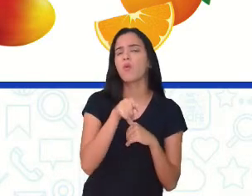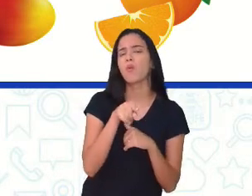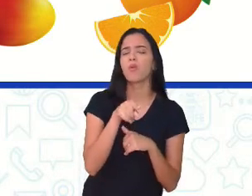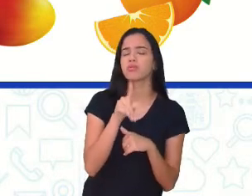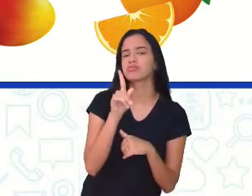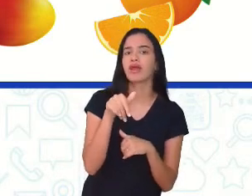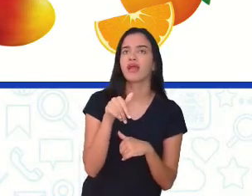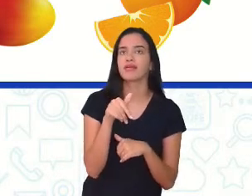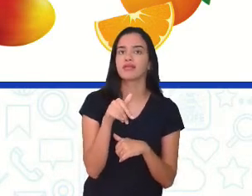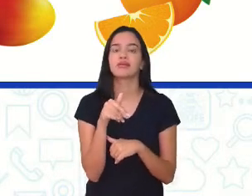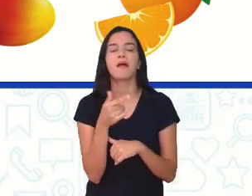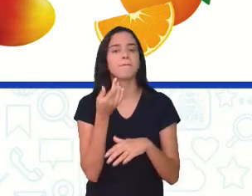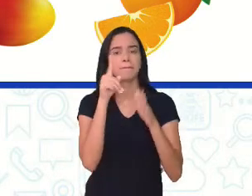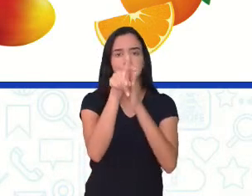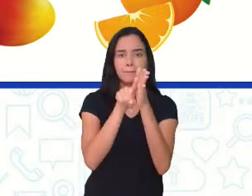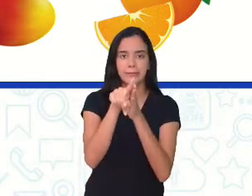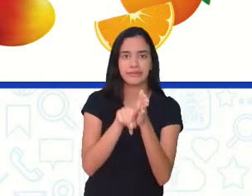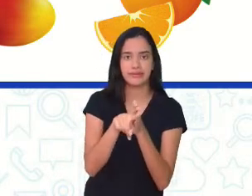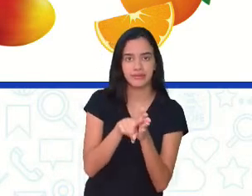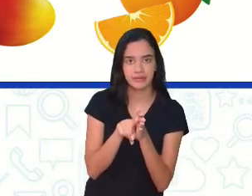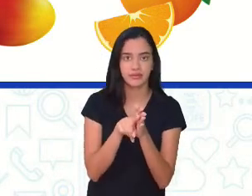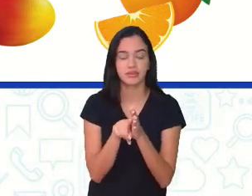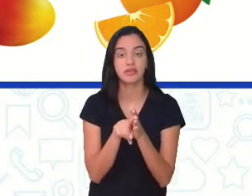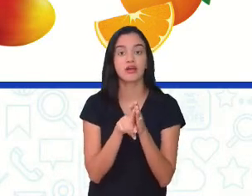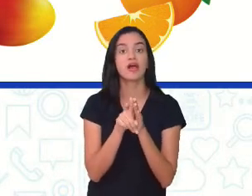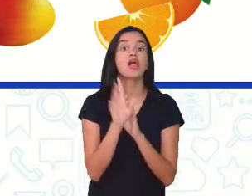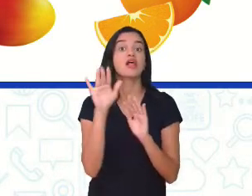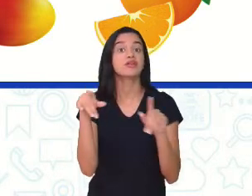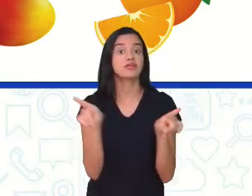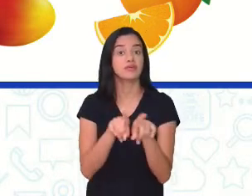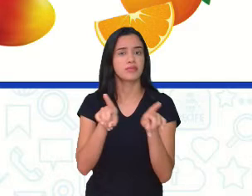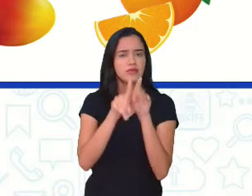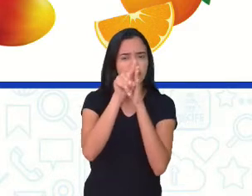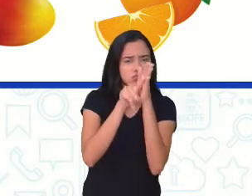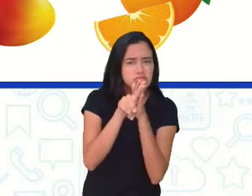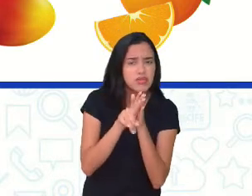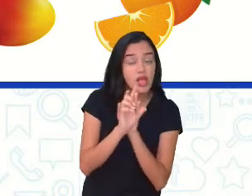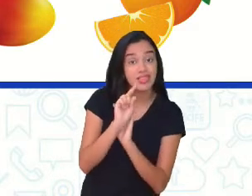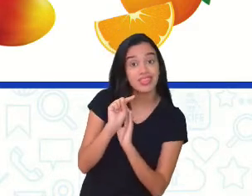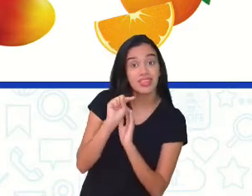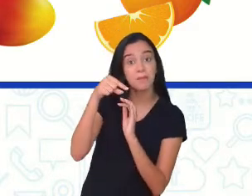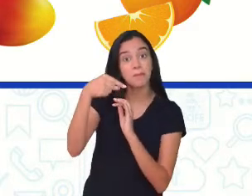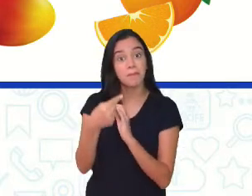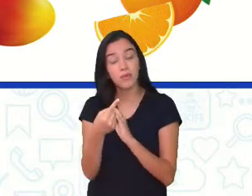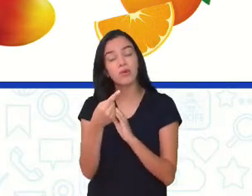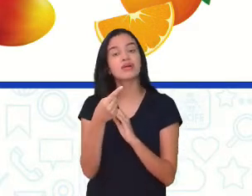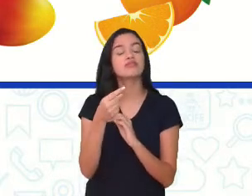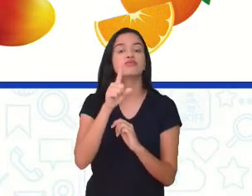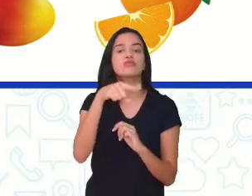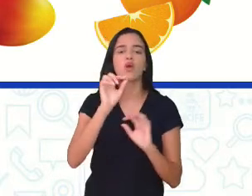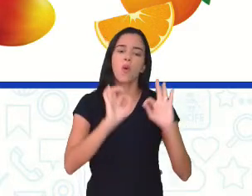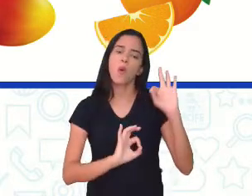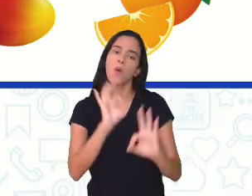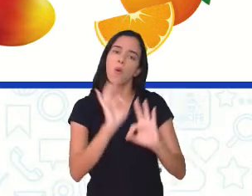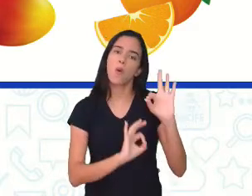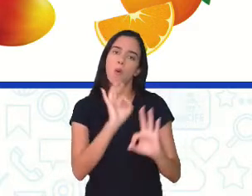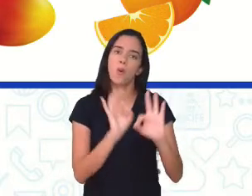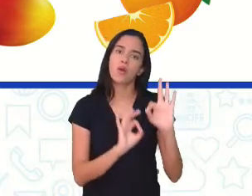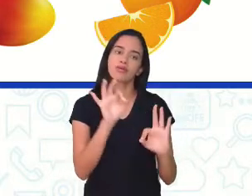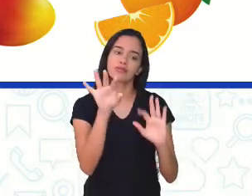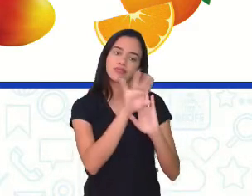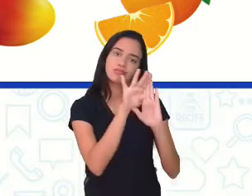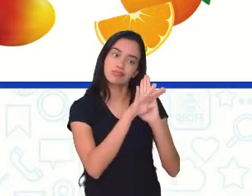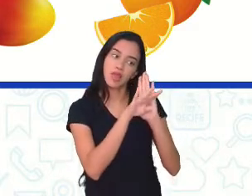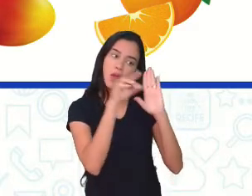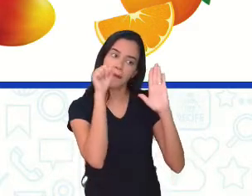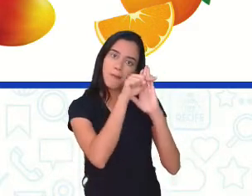vai pesquisar, o que é que você vai analisar. Depois disso, você monta aí o seu questionário, né,